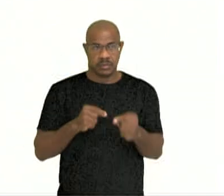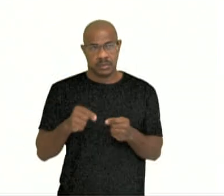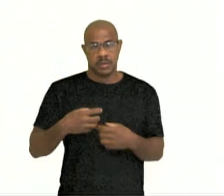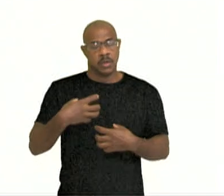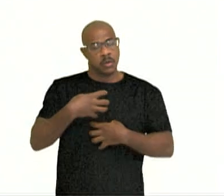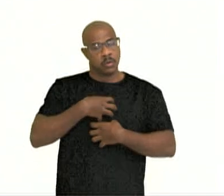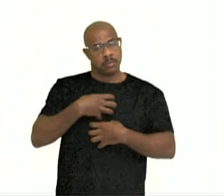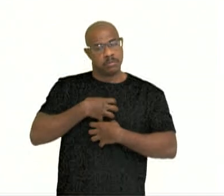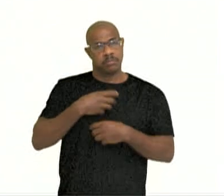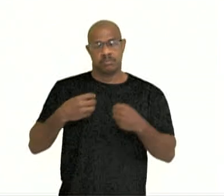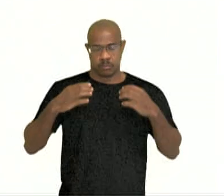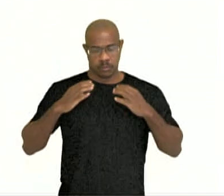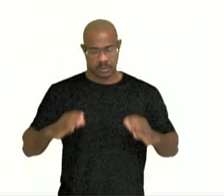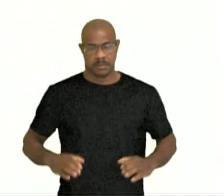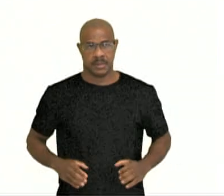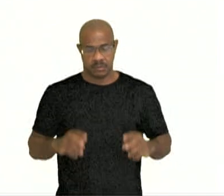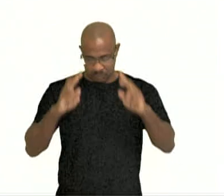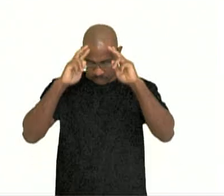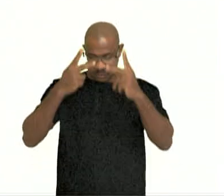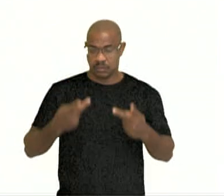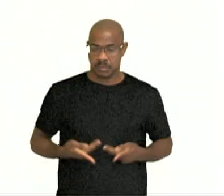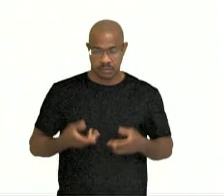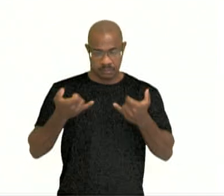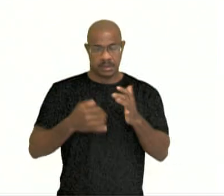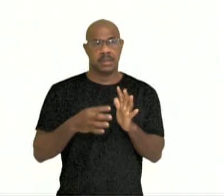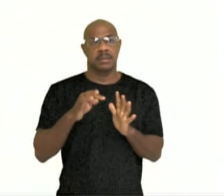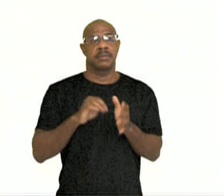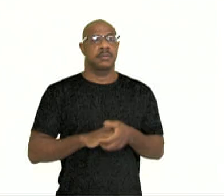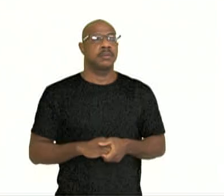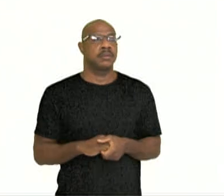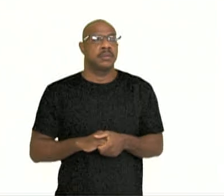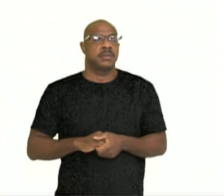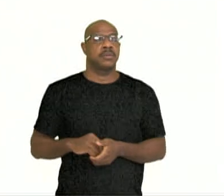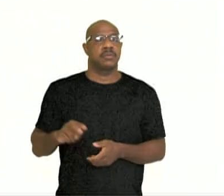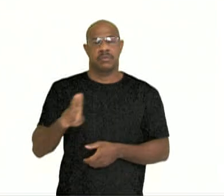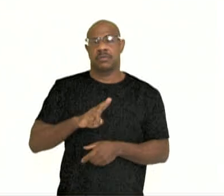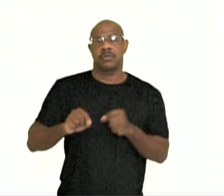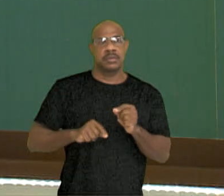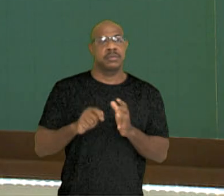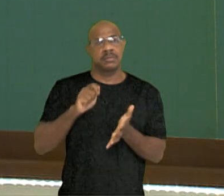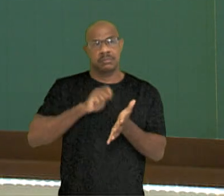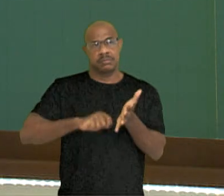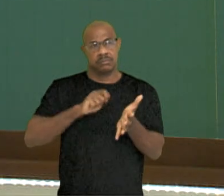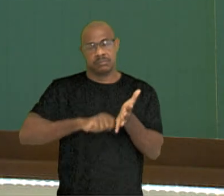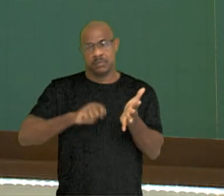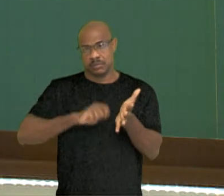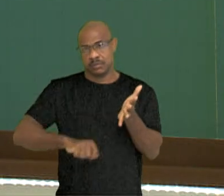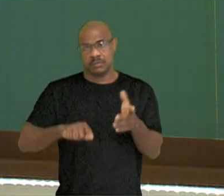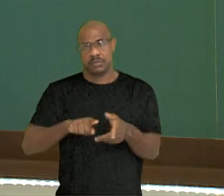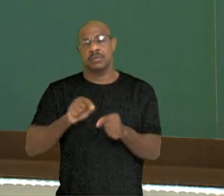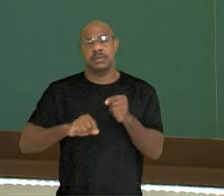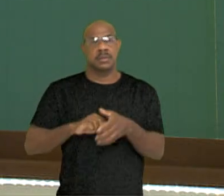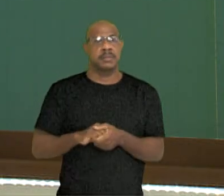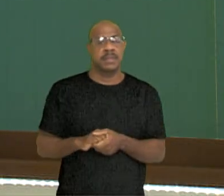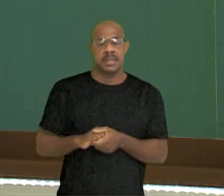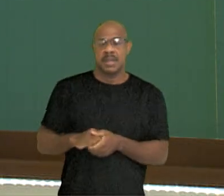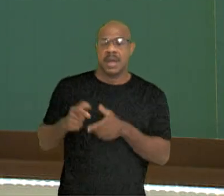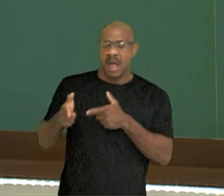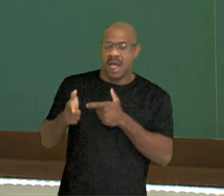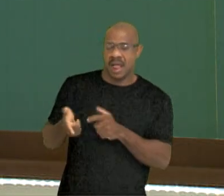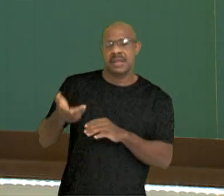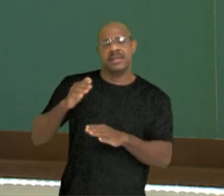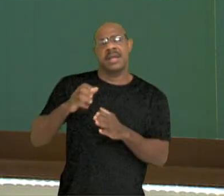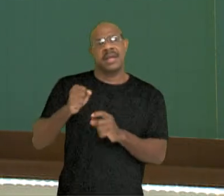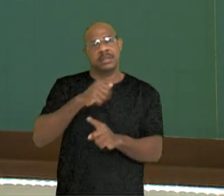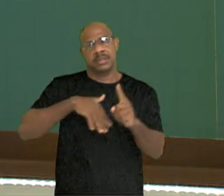dos seres humanos. Gil Vicente utilizou-se da escrita cômica para criticar a sociedade de